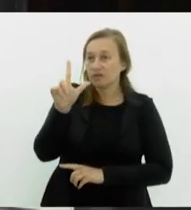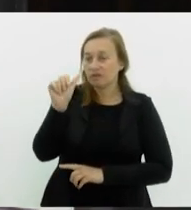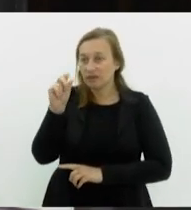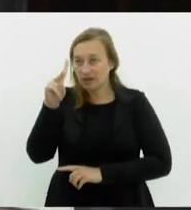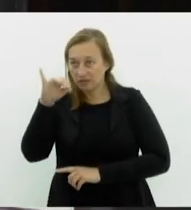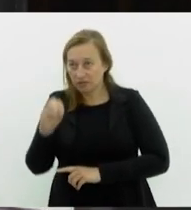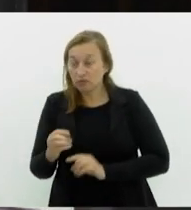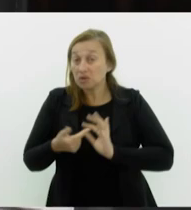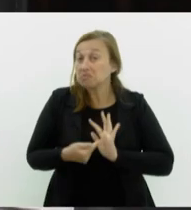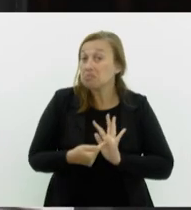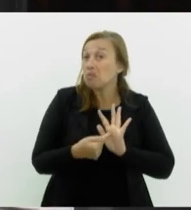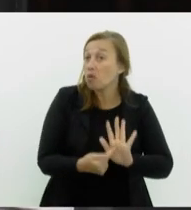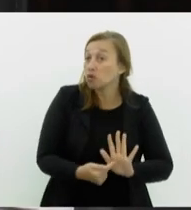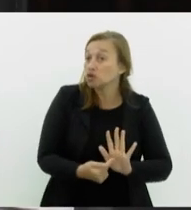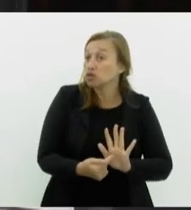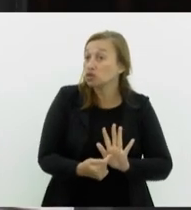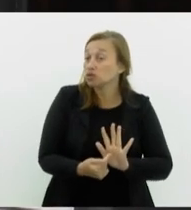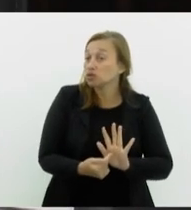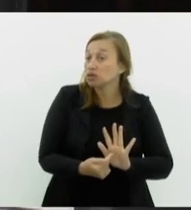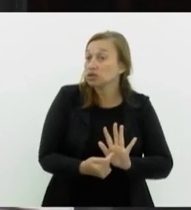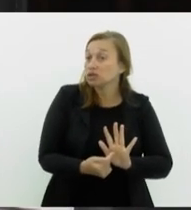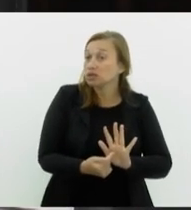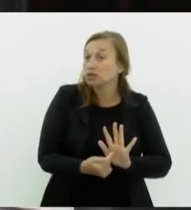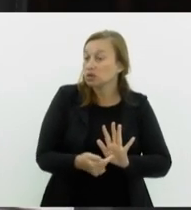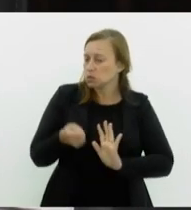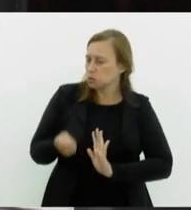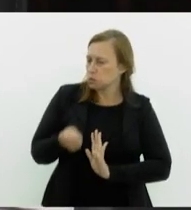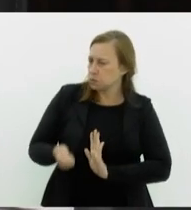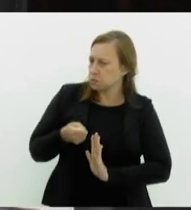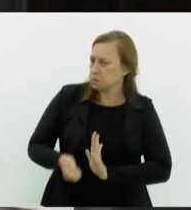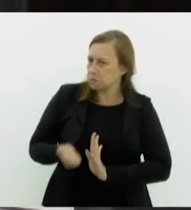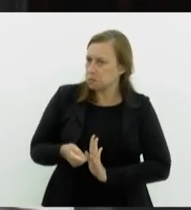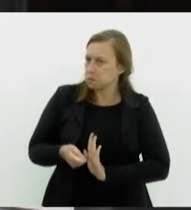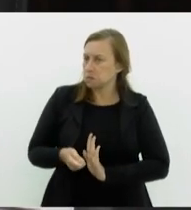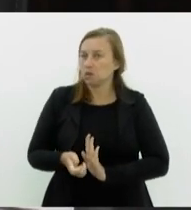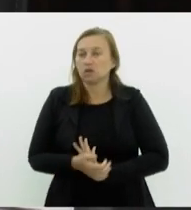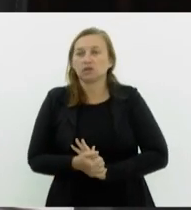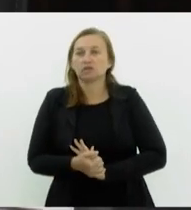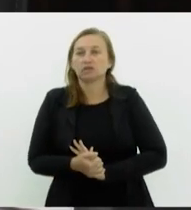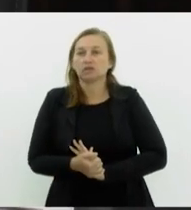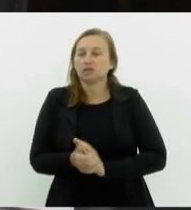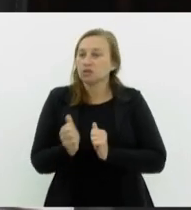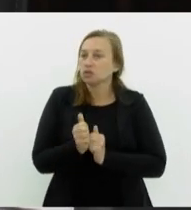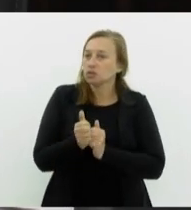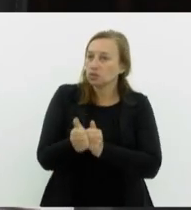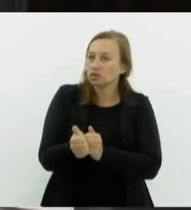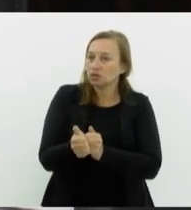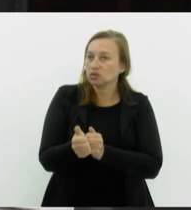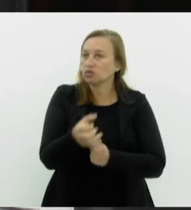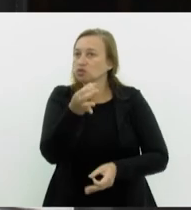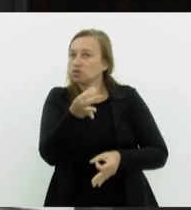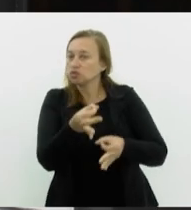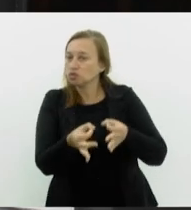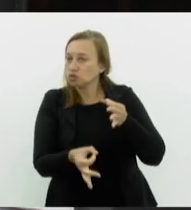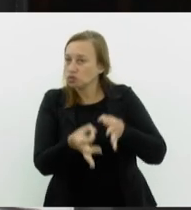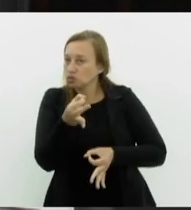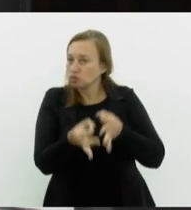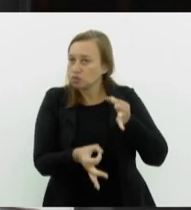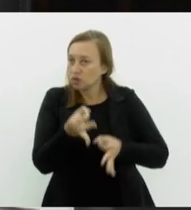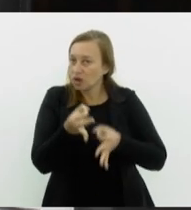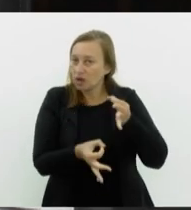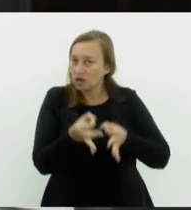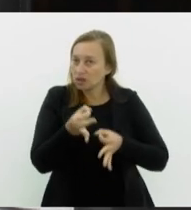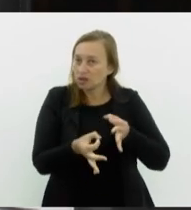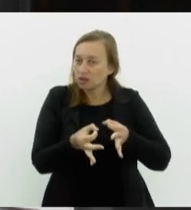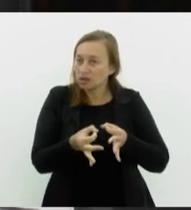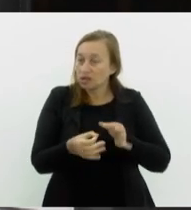ele se mostra muito rigoroso na condução de julgados na esfera criminal,